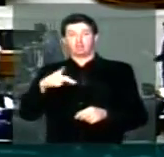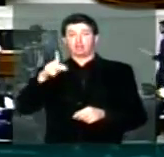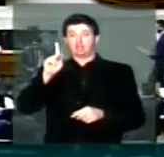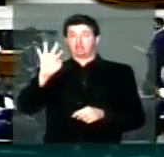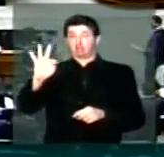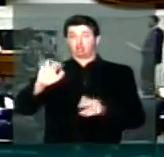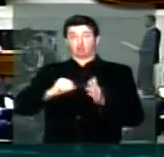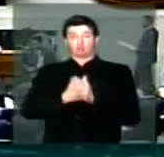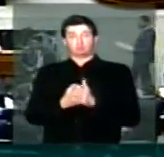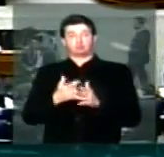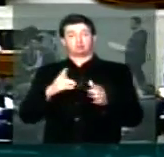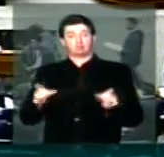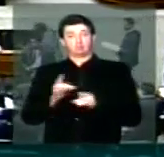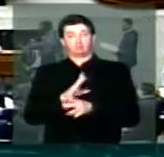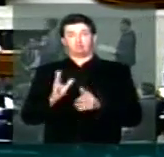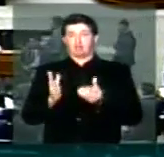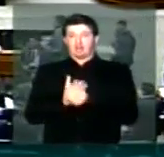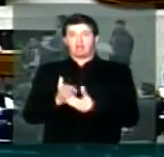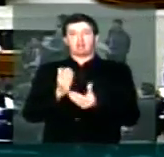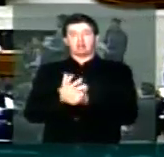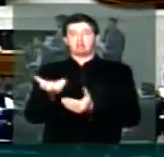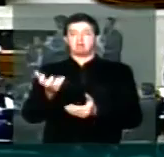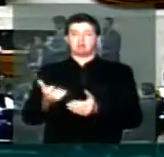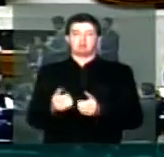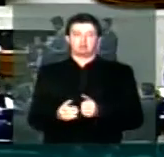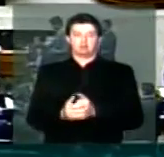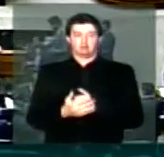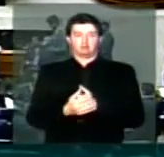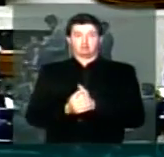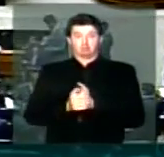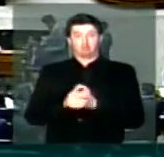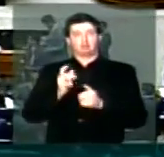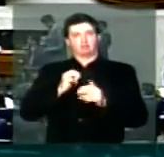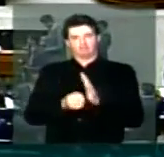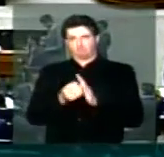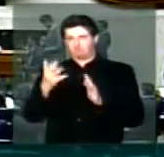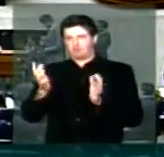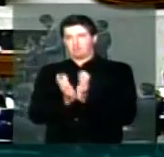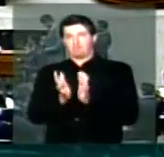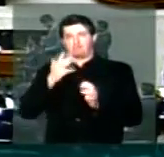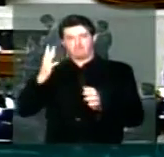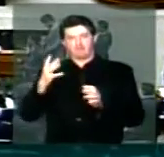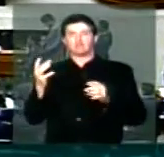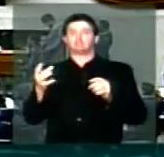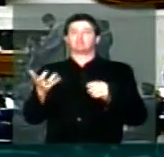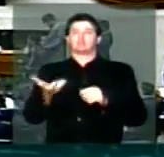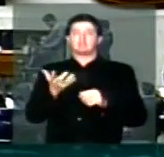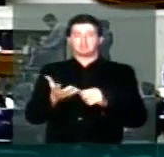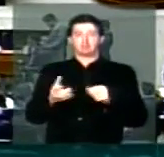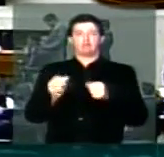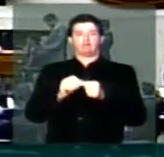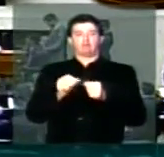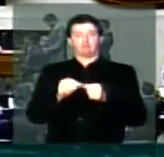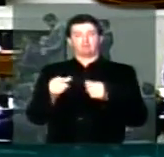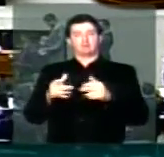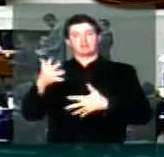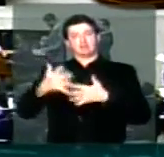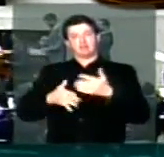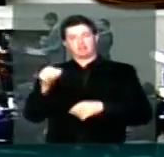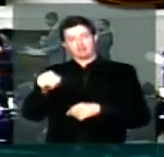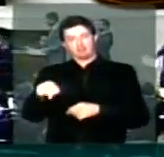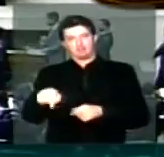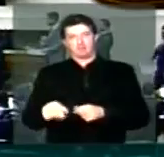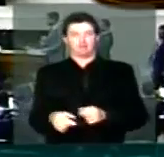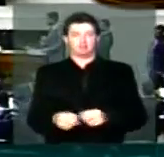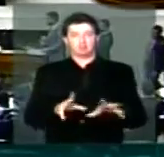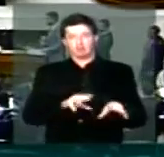kit obstrução, vários requerimentos que pretende apresentar. Ainda há várias maneiras dos partidos que são contra a apreciação da proposta atrapalhar